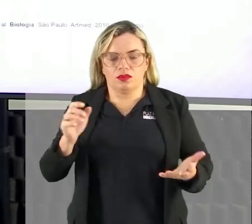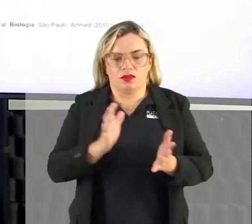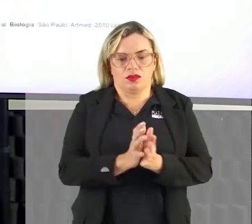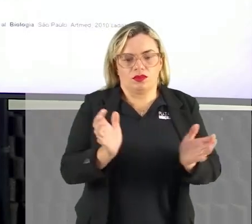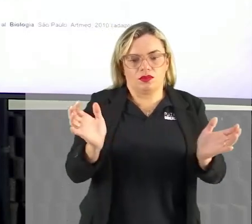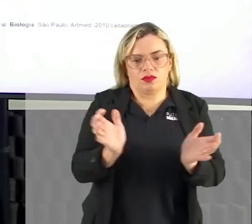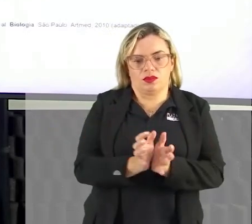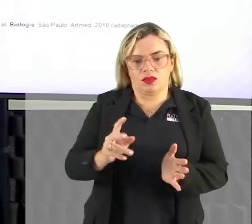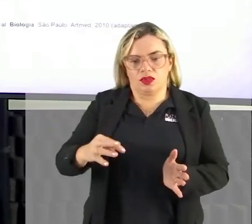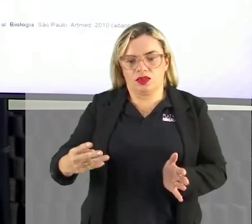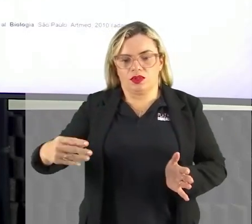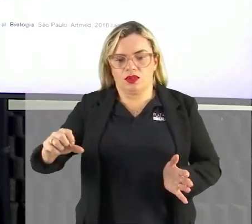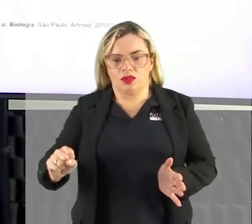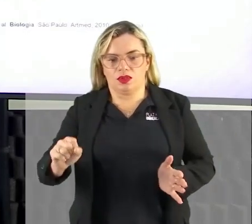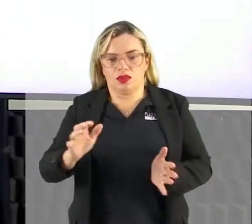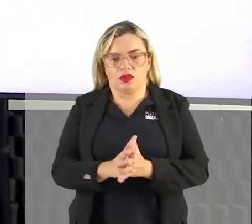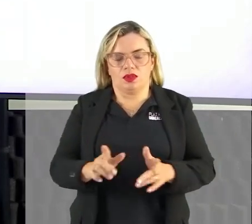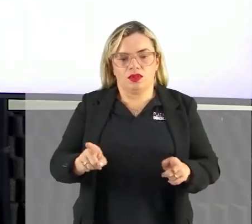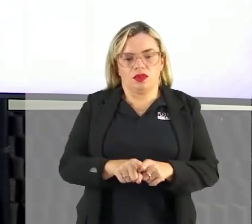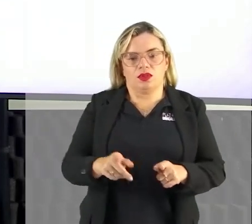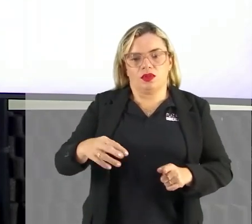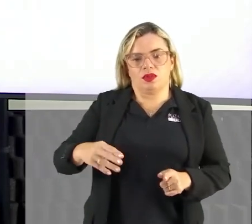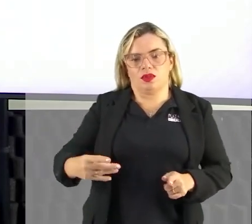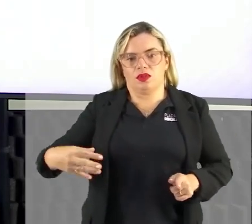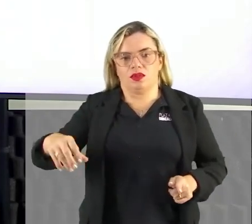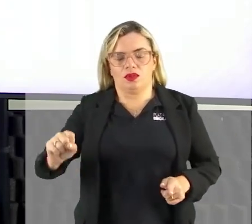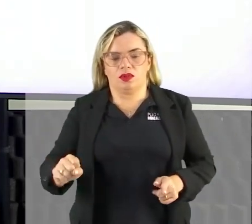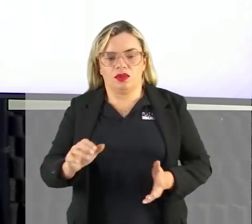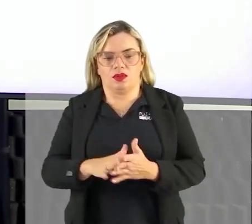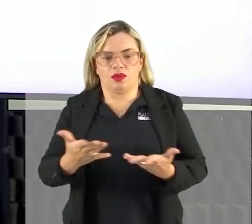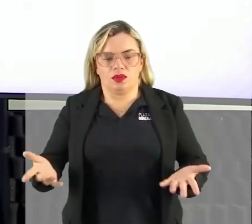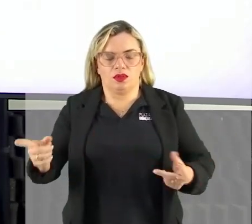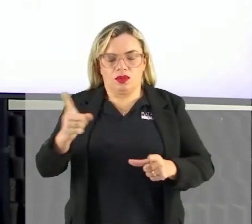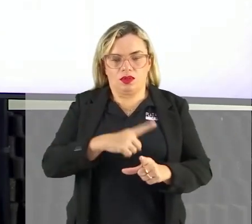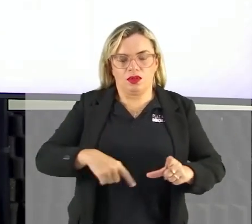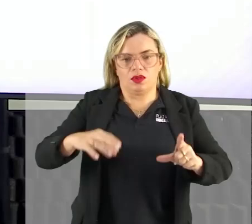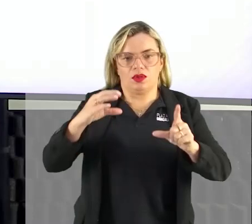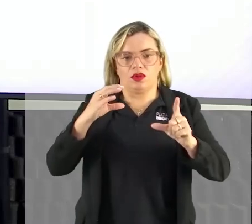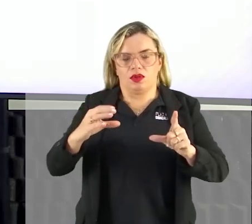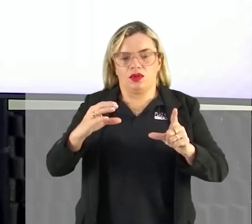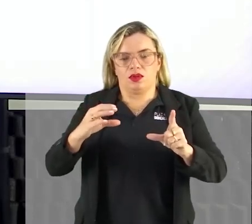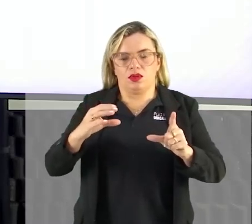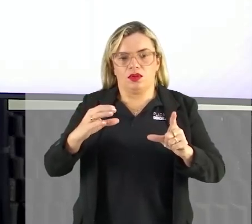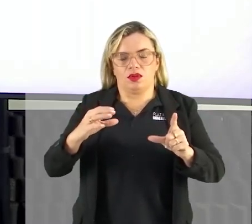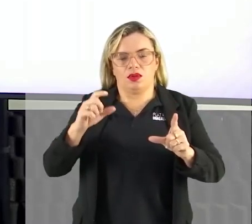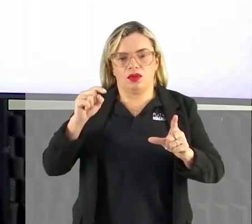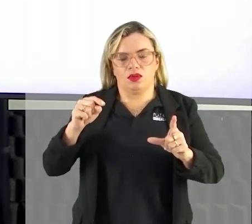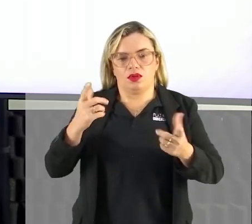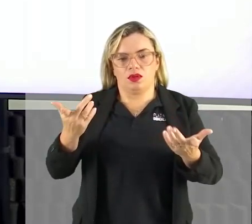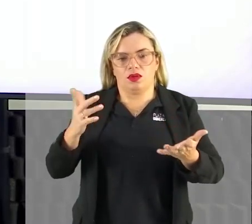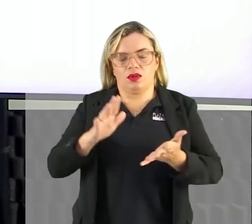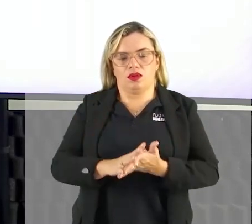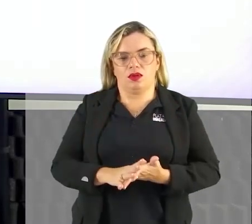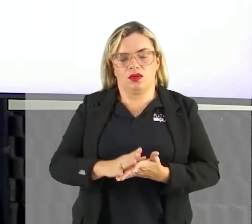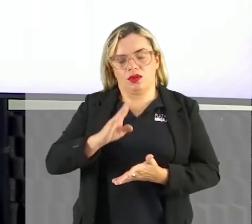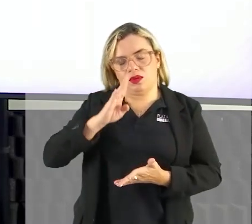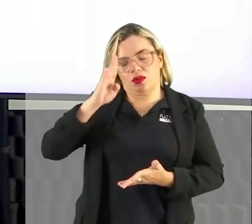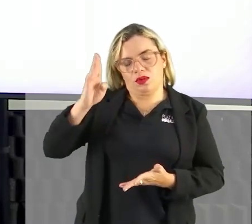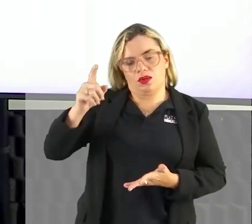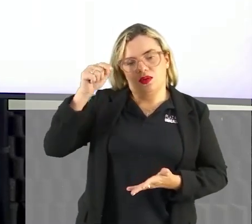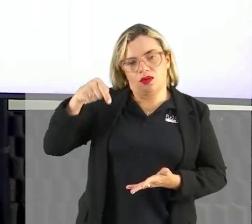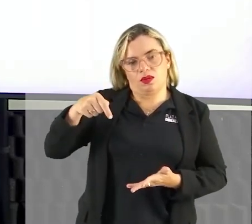das gimnospermas e das angiospermas, e é ele que é o grande aí ator,